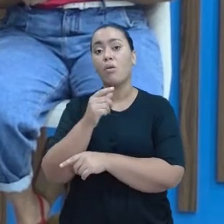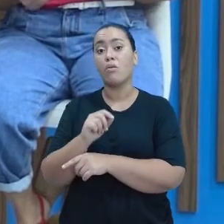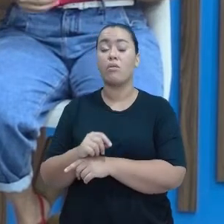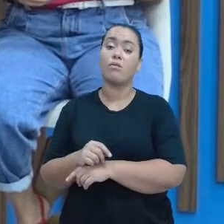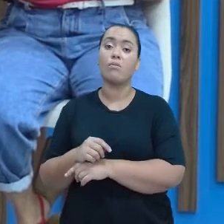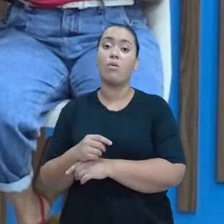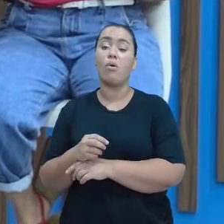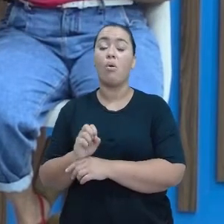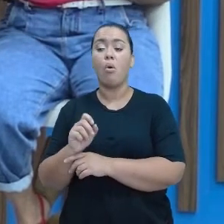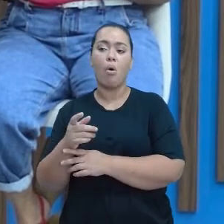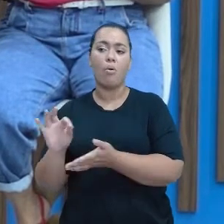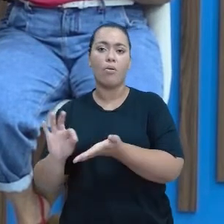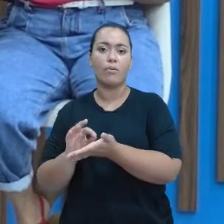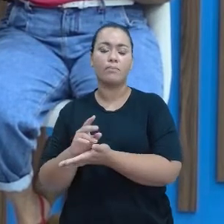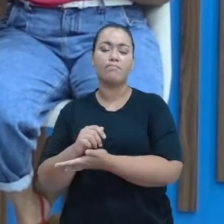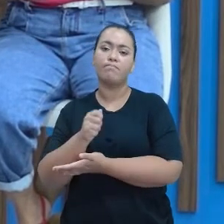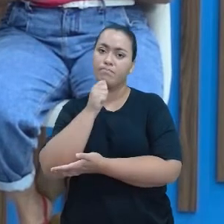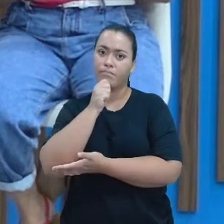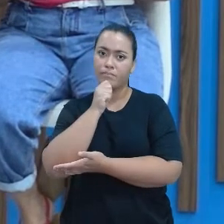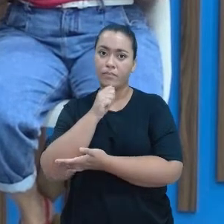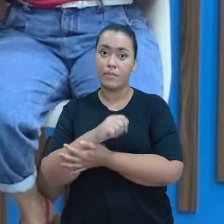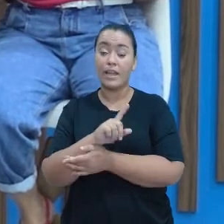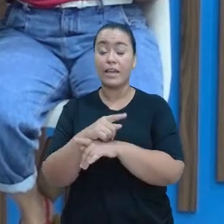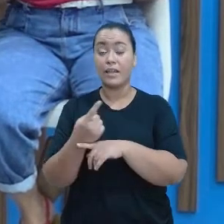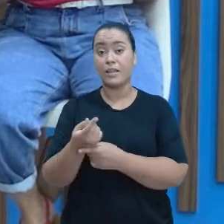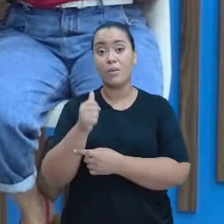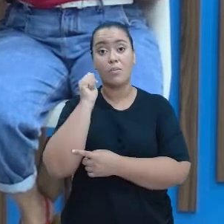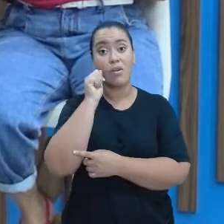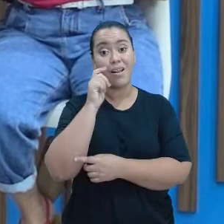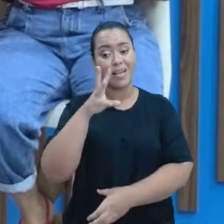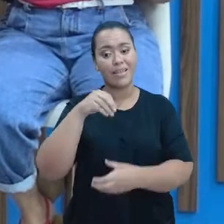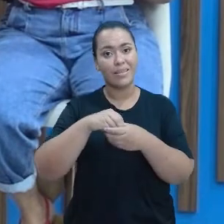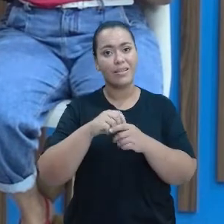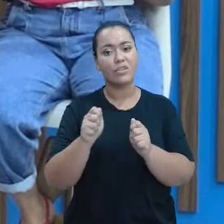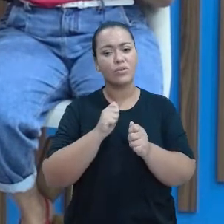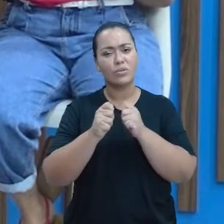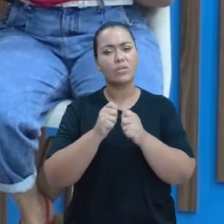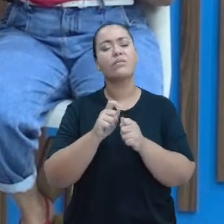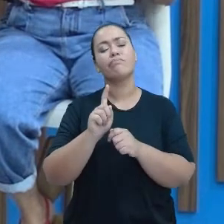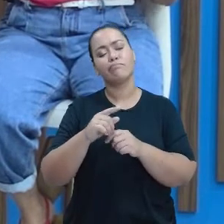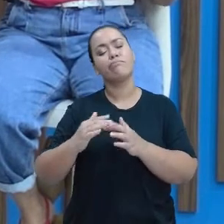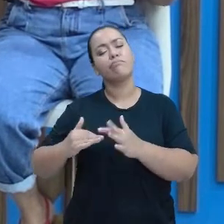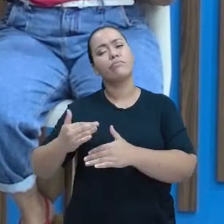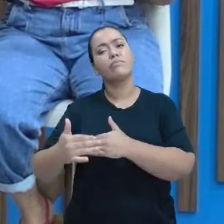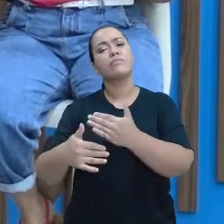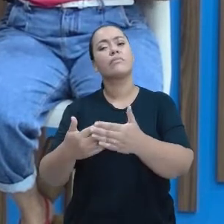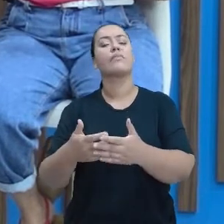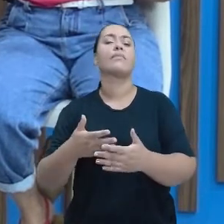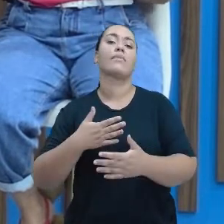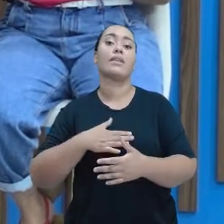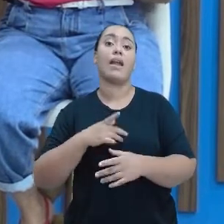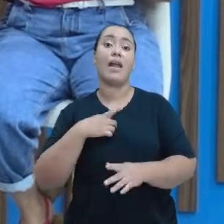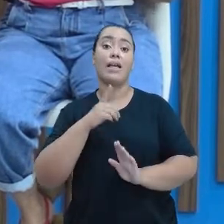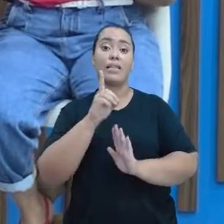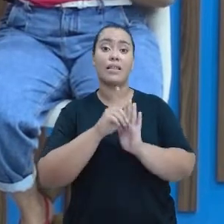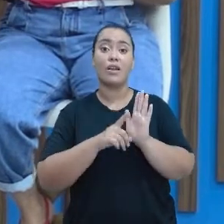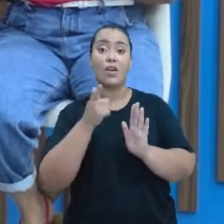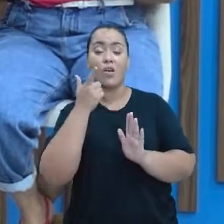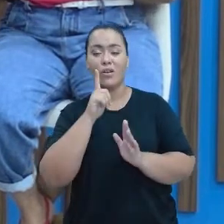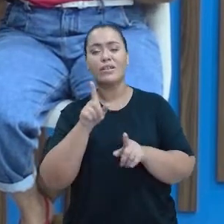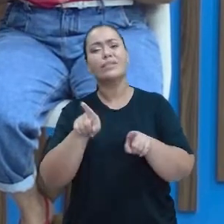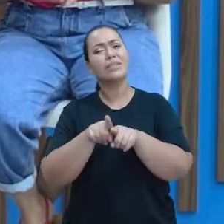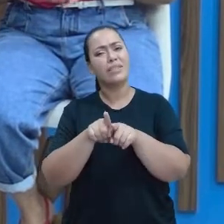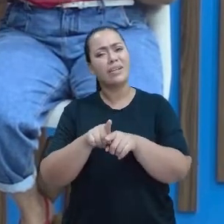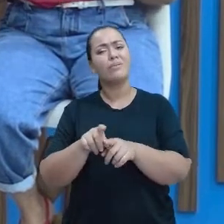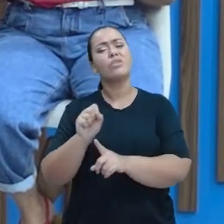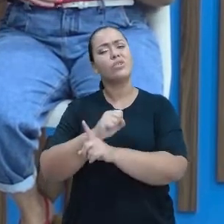nomes. Então, a mulher dentro do jornalismo foi um processo lento para conquistar direitos, como em todos os âmbitos